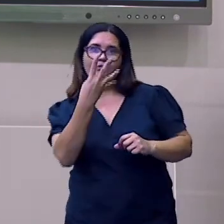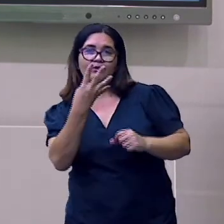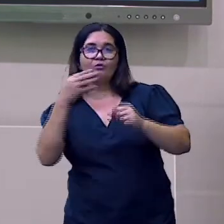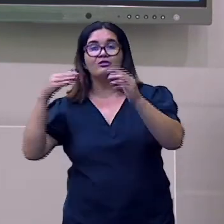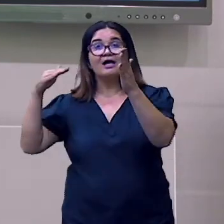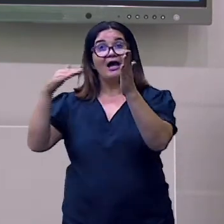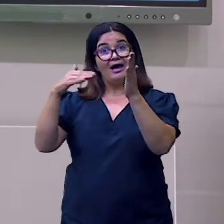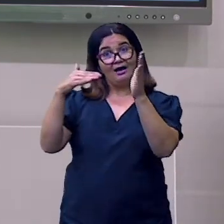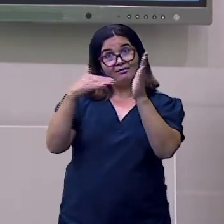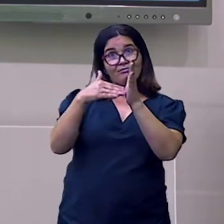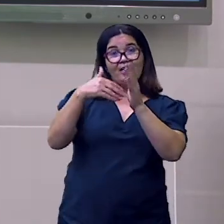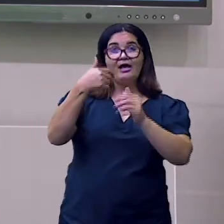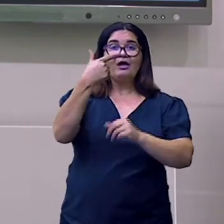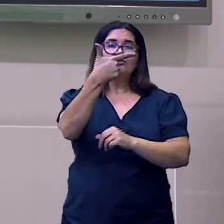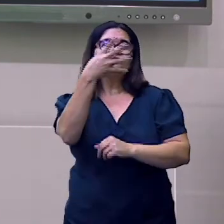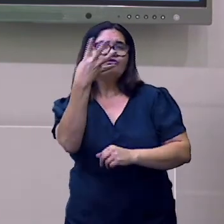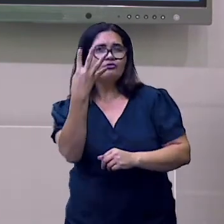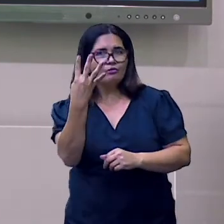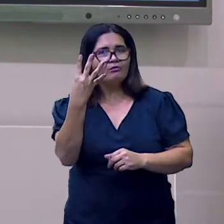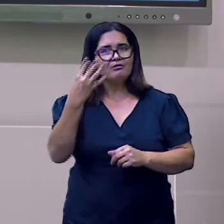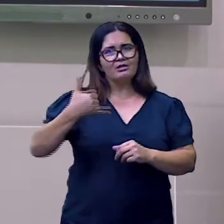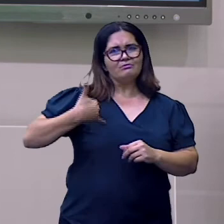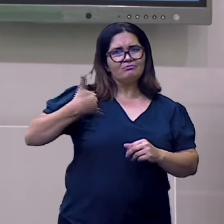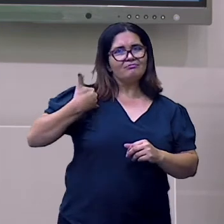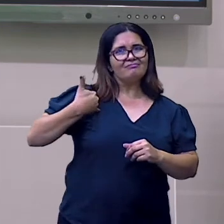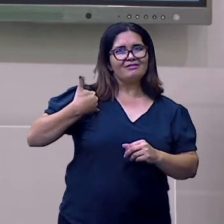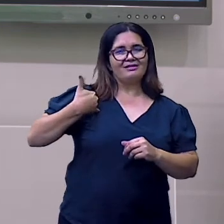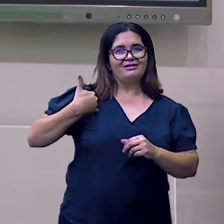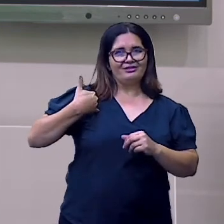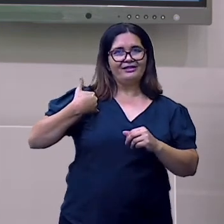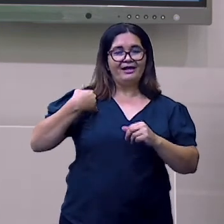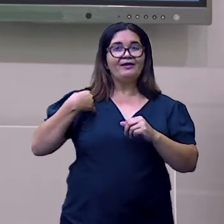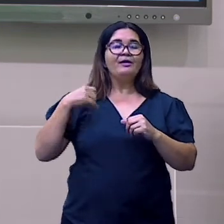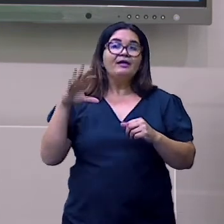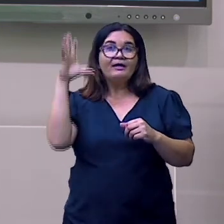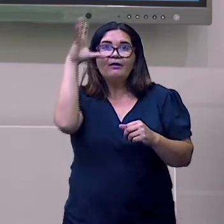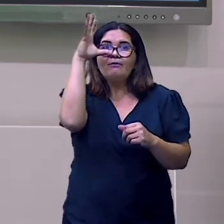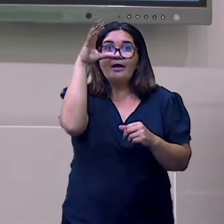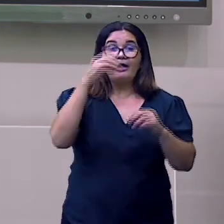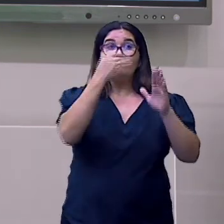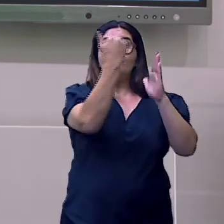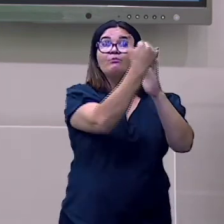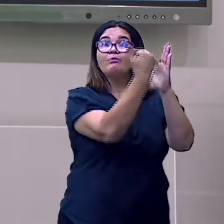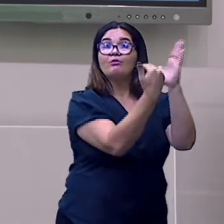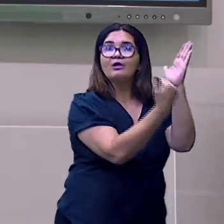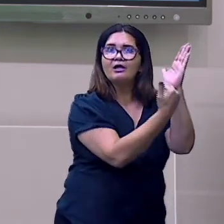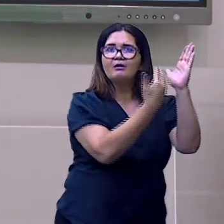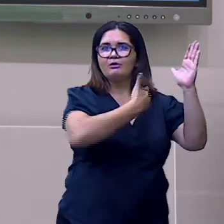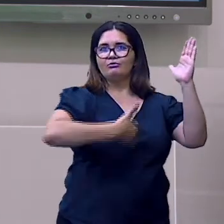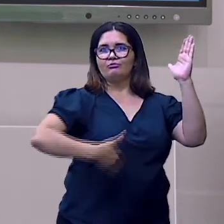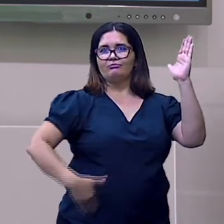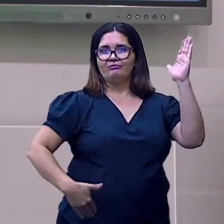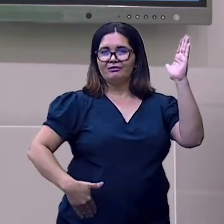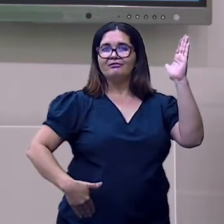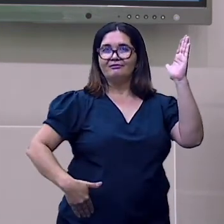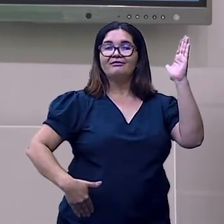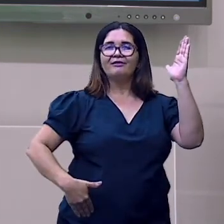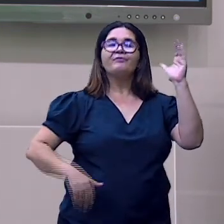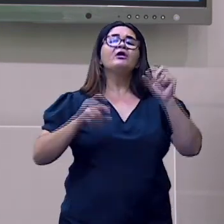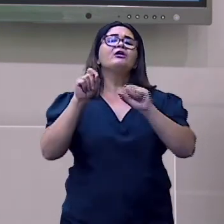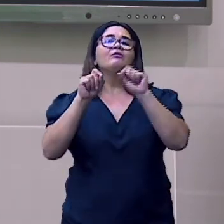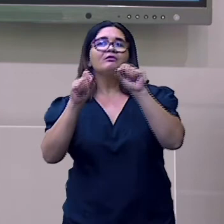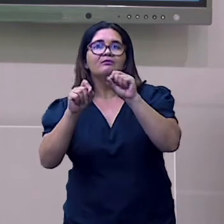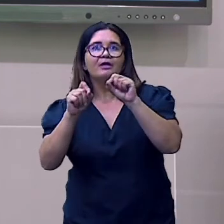O programa Menor Aprendiz será um assunto para a próxima aula, tá? Porque ele é um programa bem extenso e ele